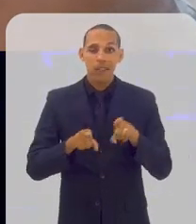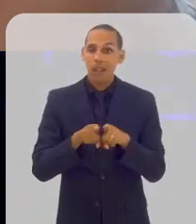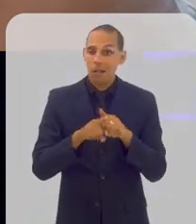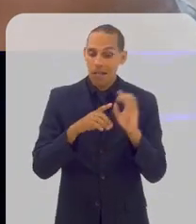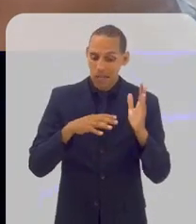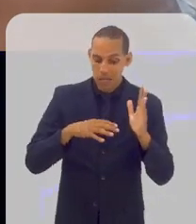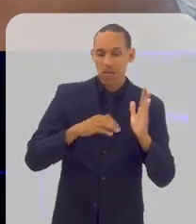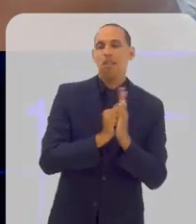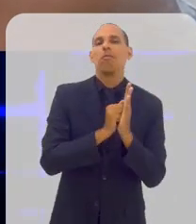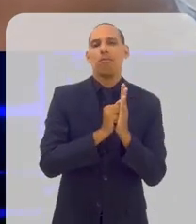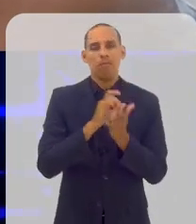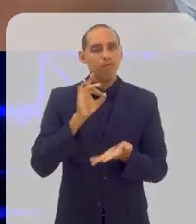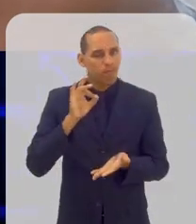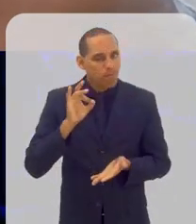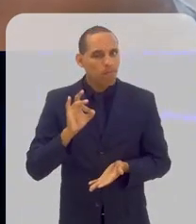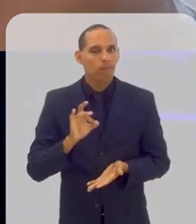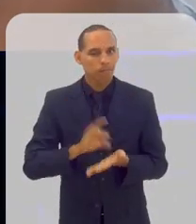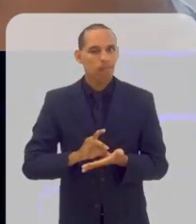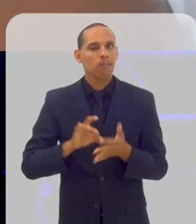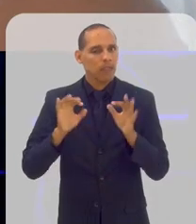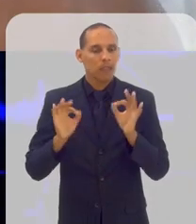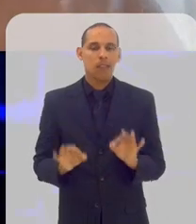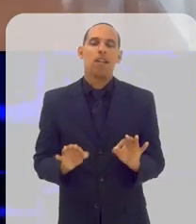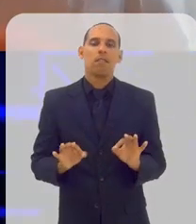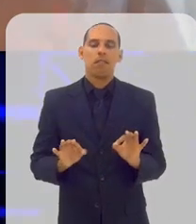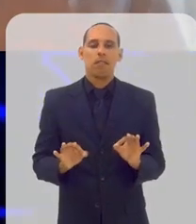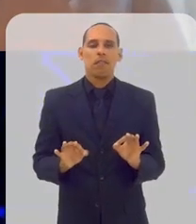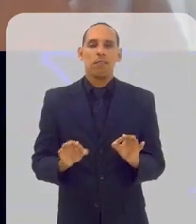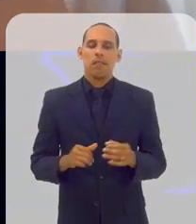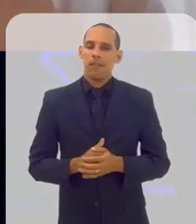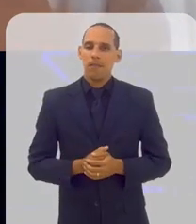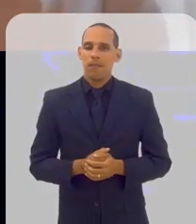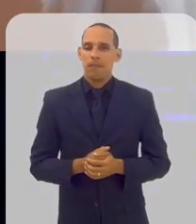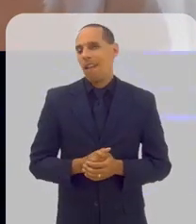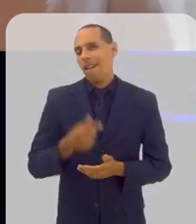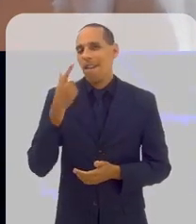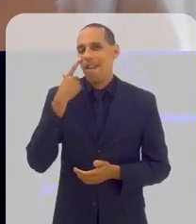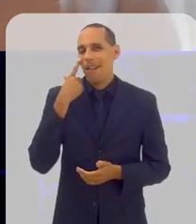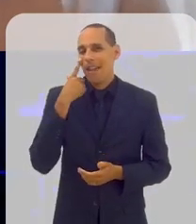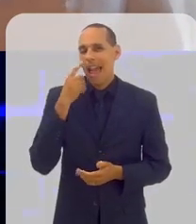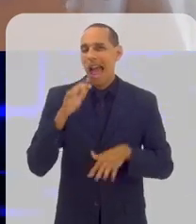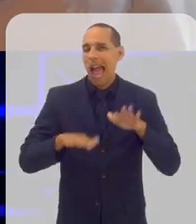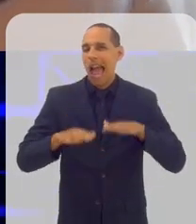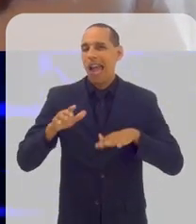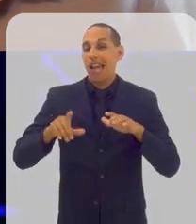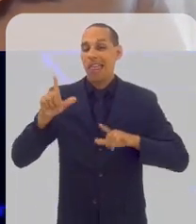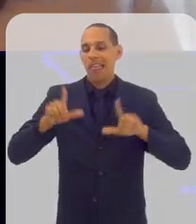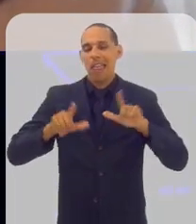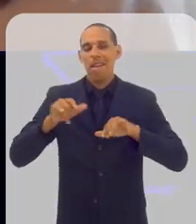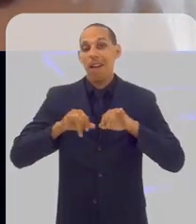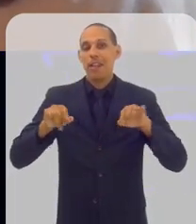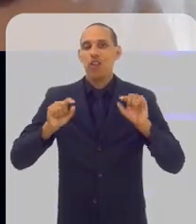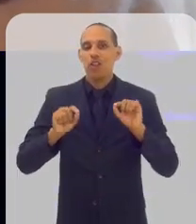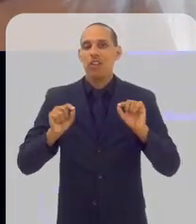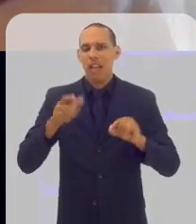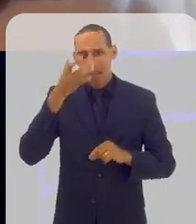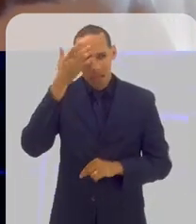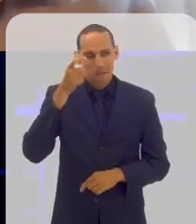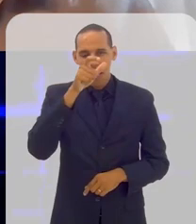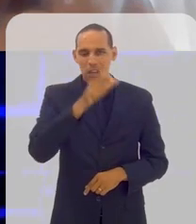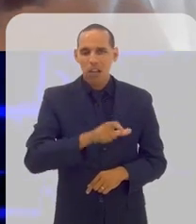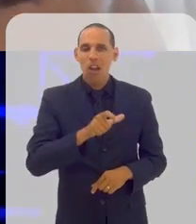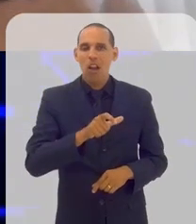devidamente credenciados, né? Vou usar, você olha, volta e meia a televisão mostra